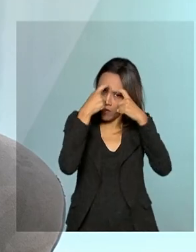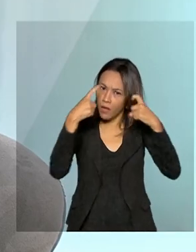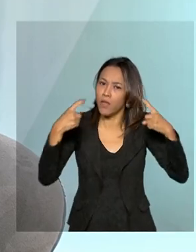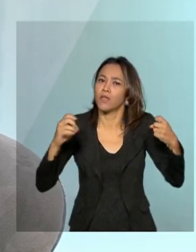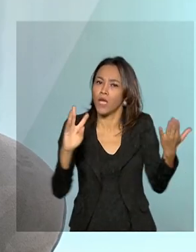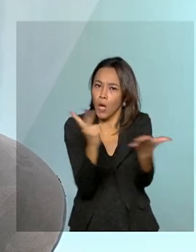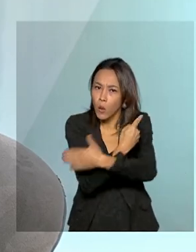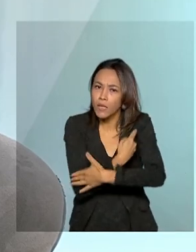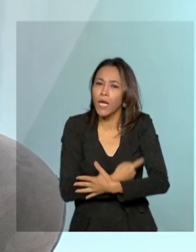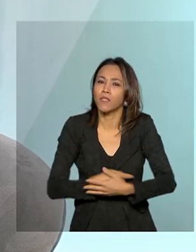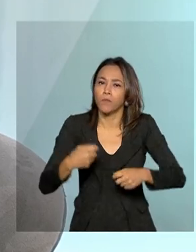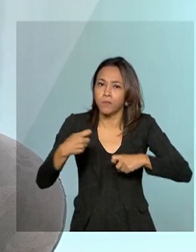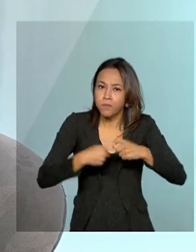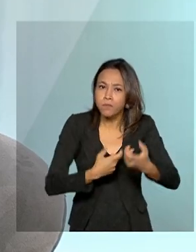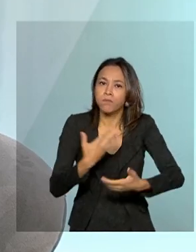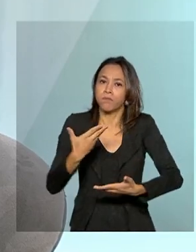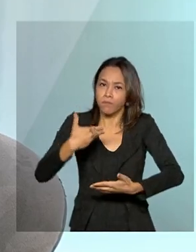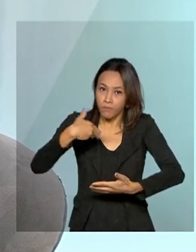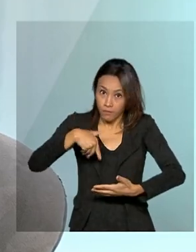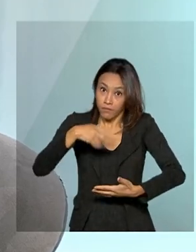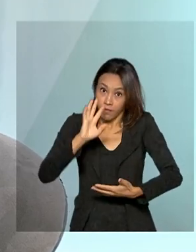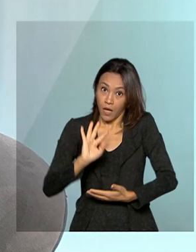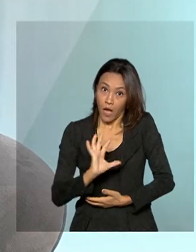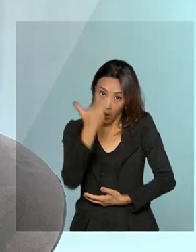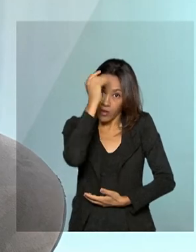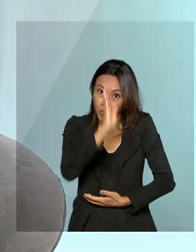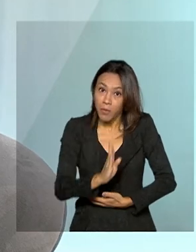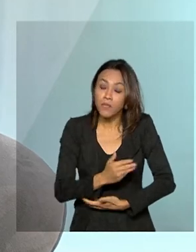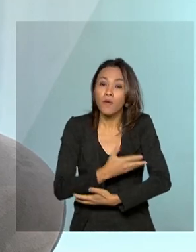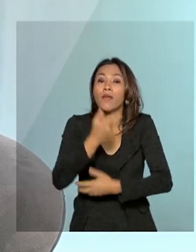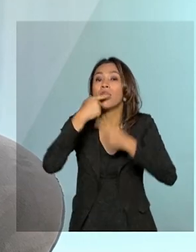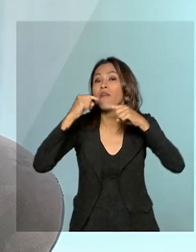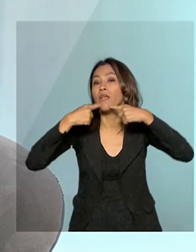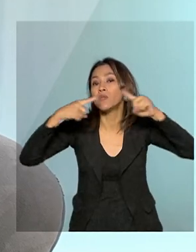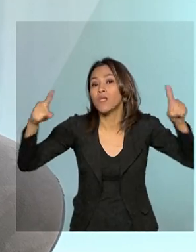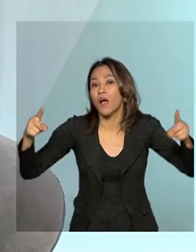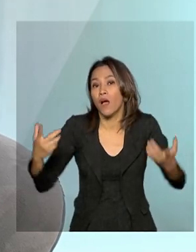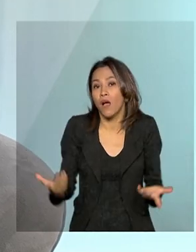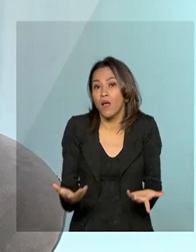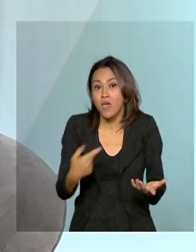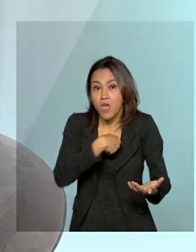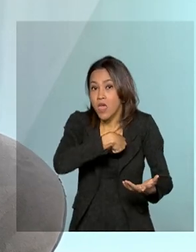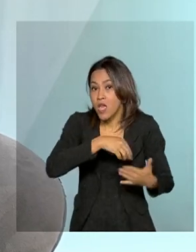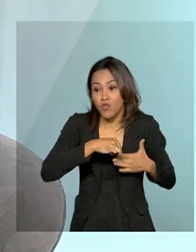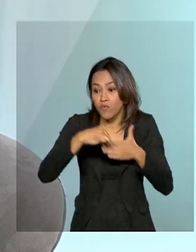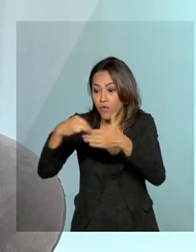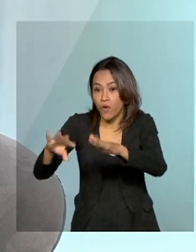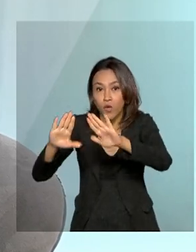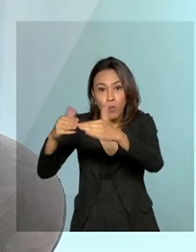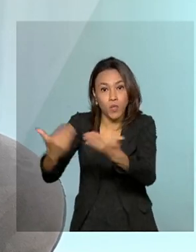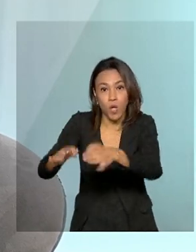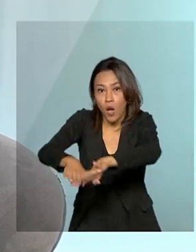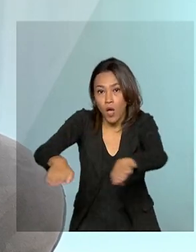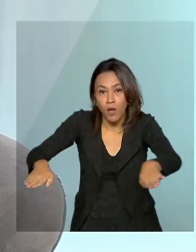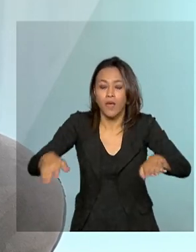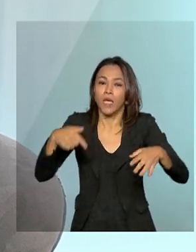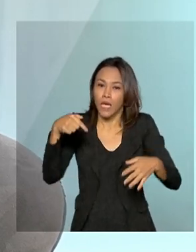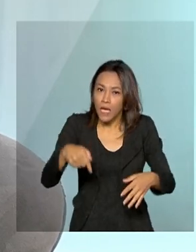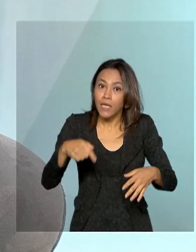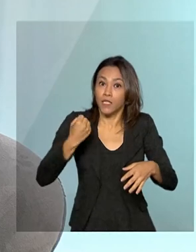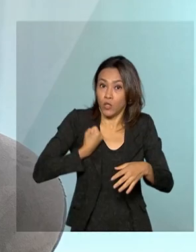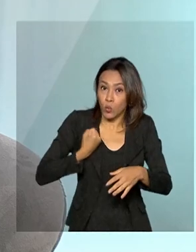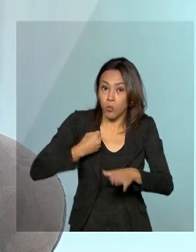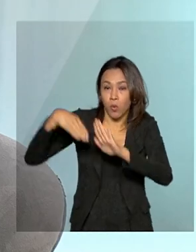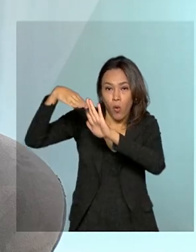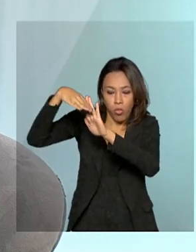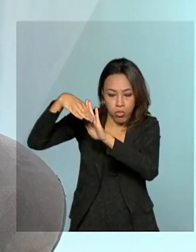inclusive sexuais, contra recém-nascidos no Brasil. Quem vai denunciar? Eles não estão numa creche. Então, este número diminui no